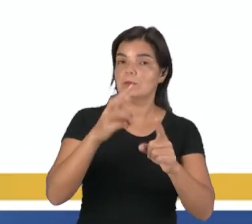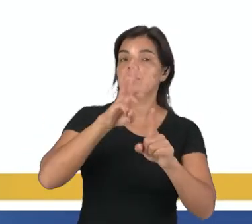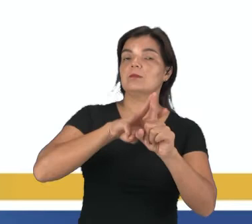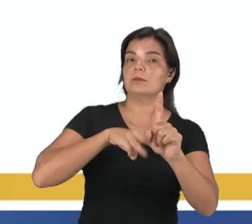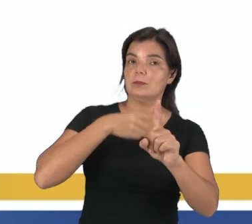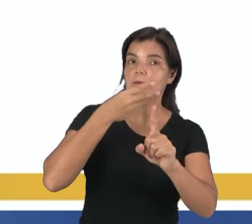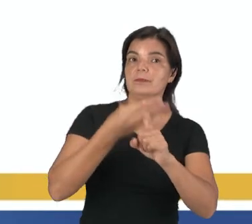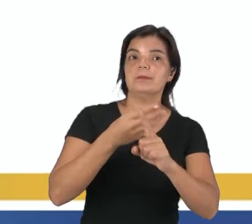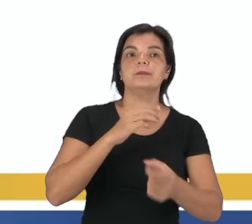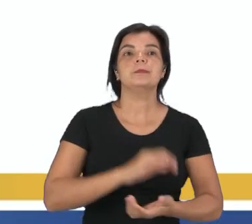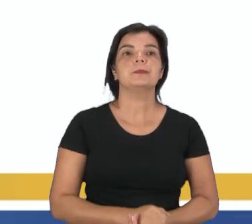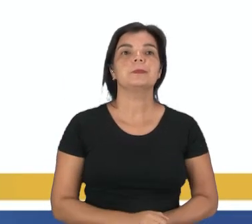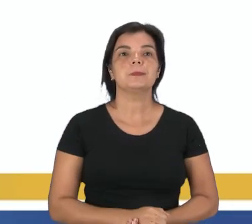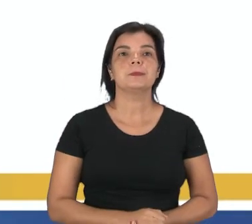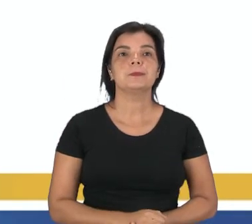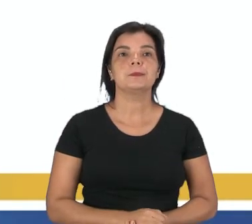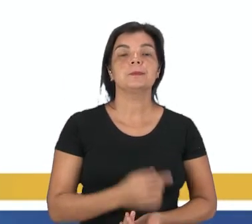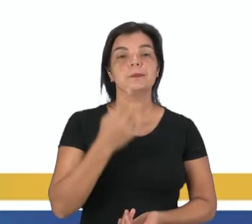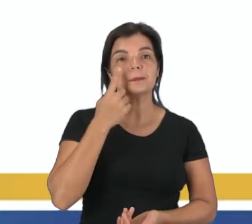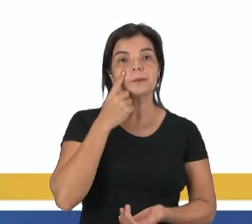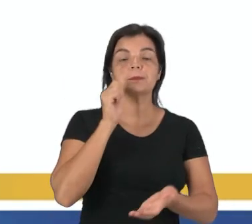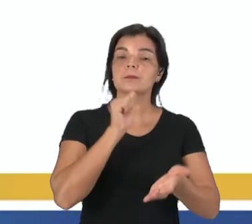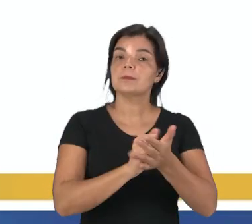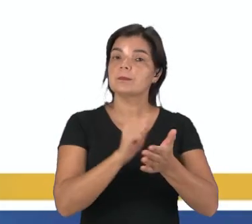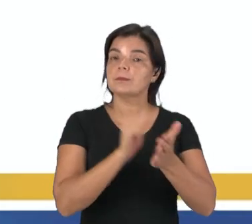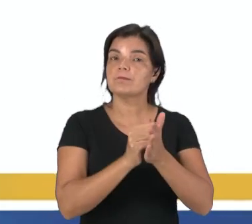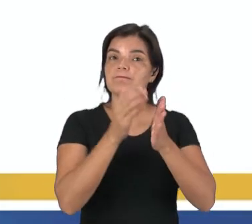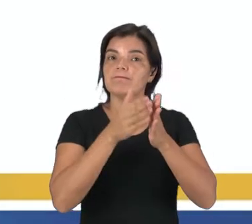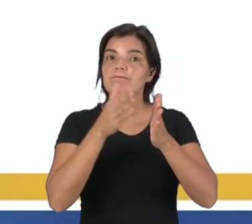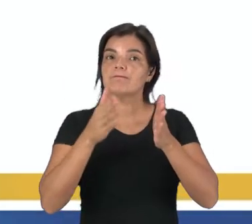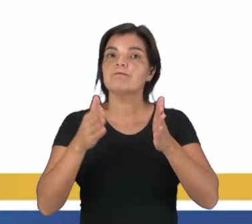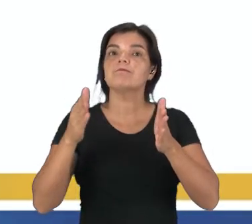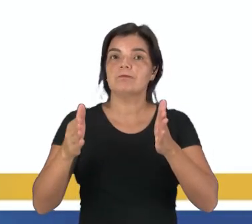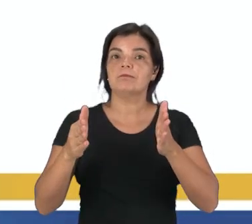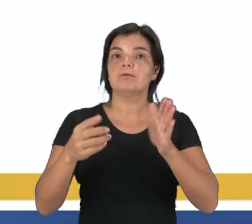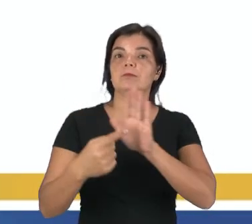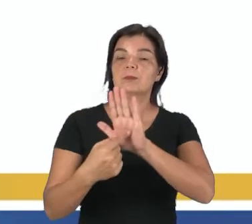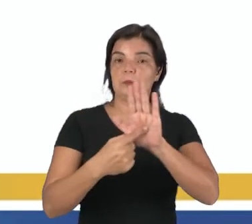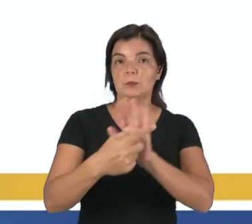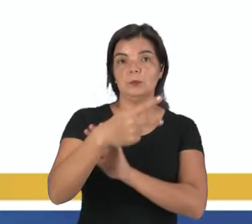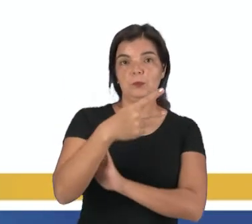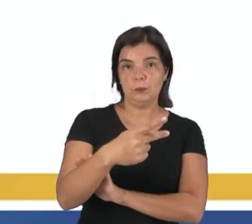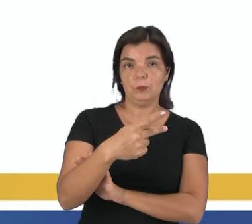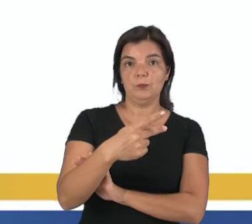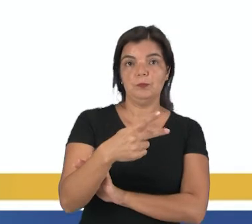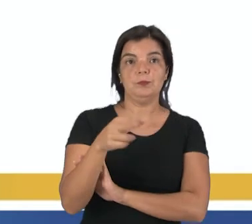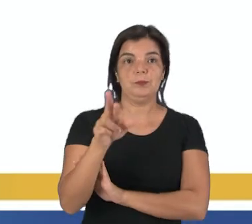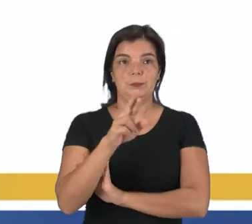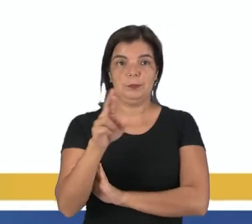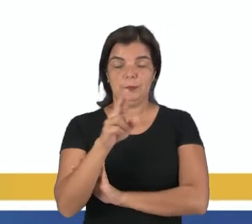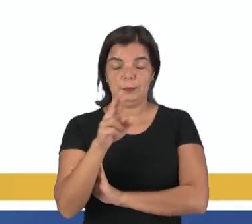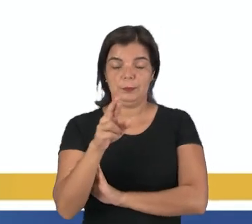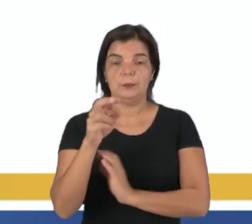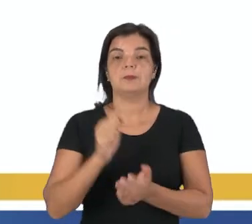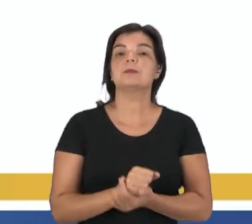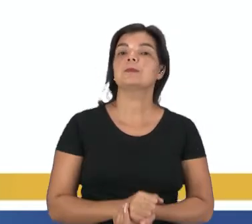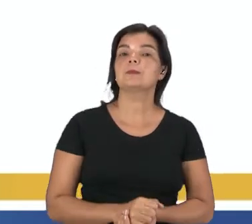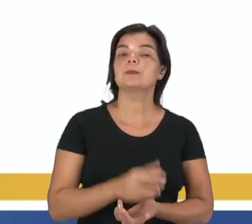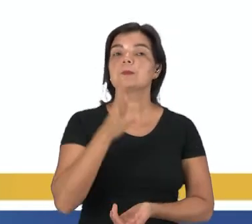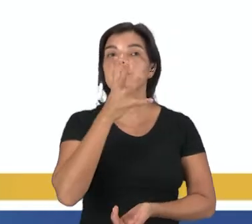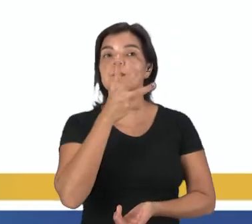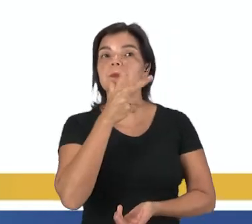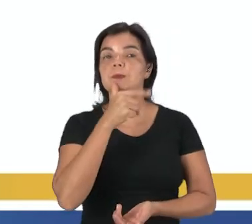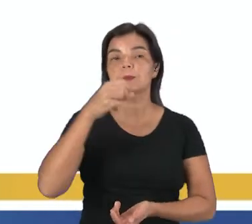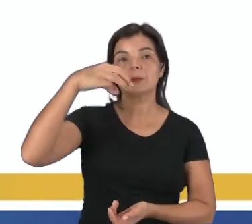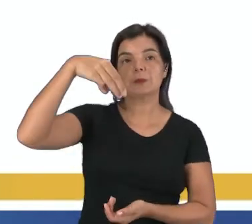também triplica. Letra B. Escreva a sentença algébrica que relaciona o preço, representado pela